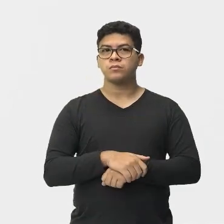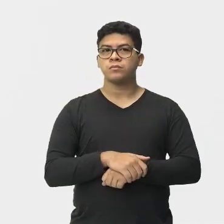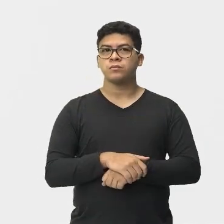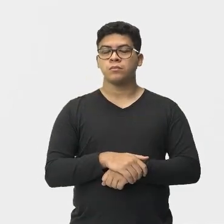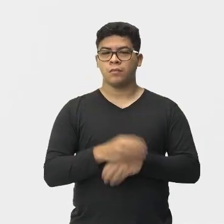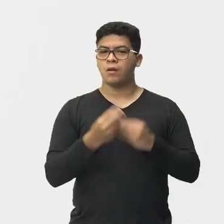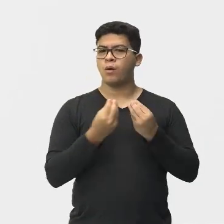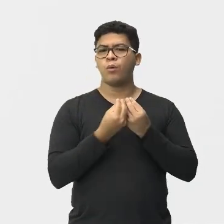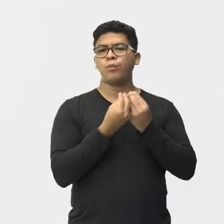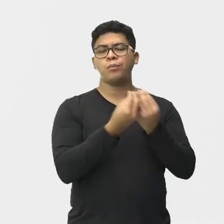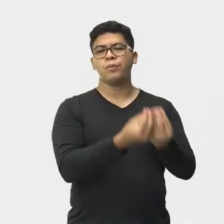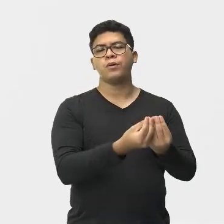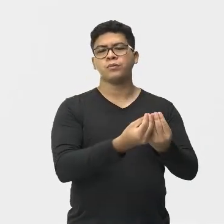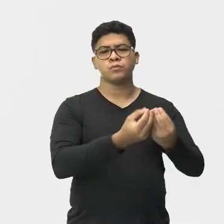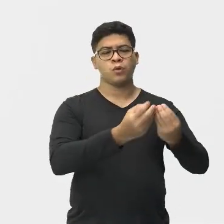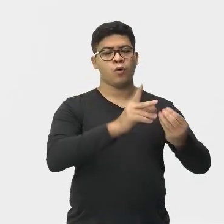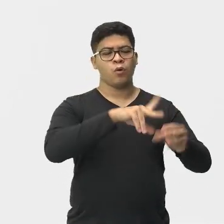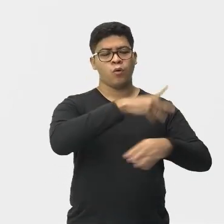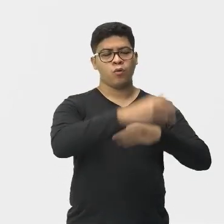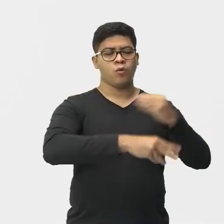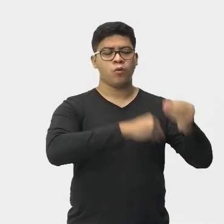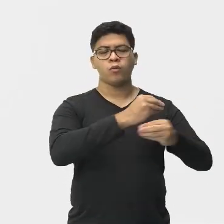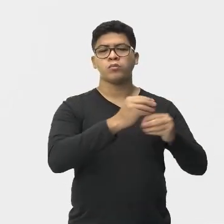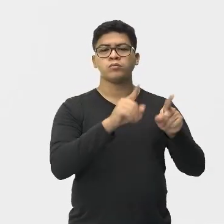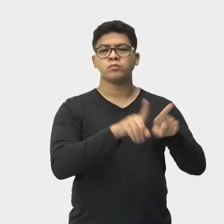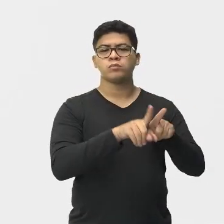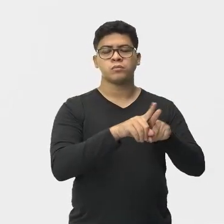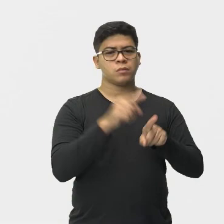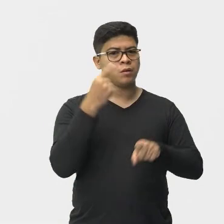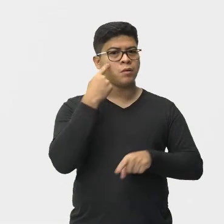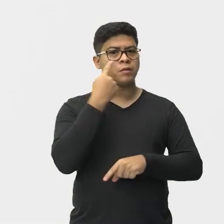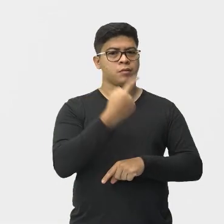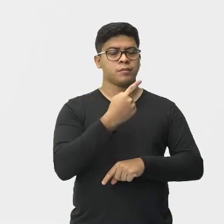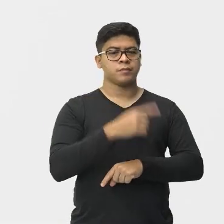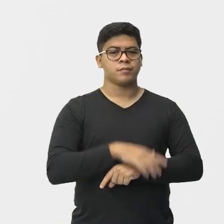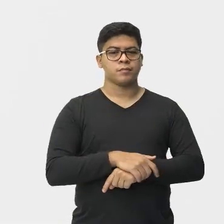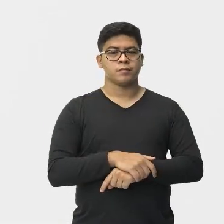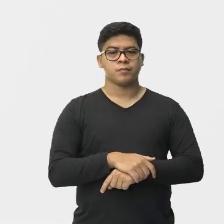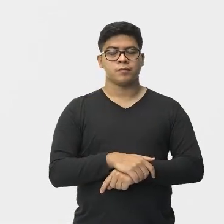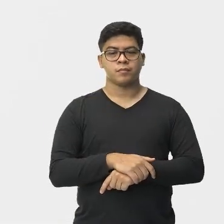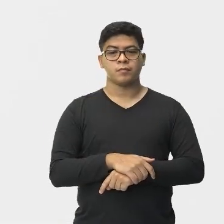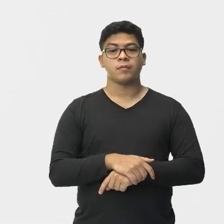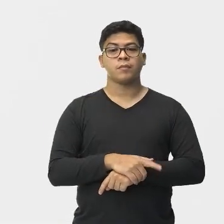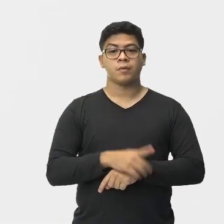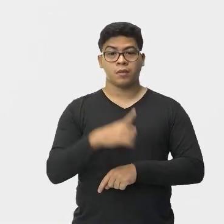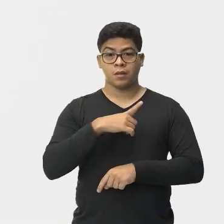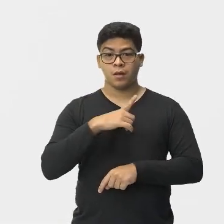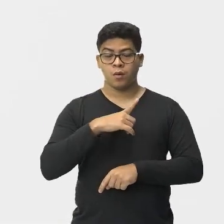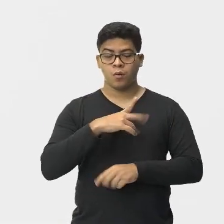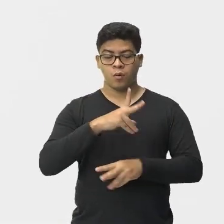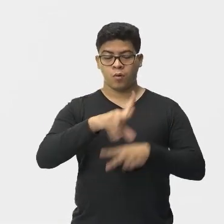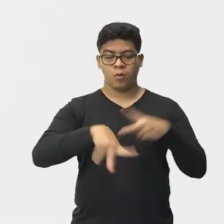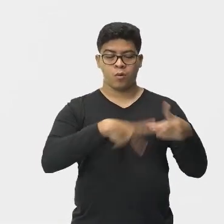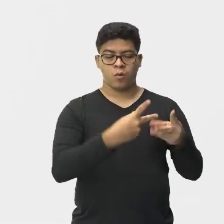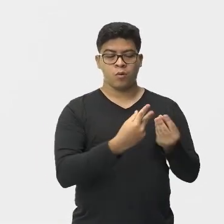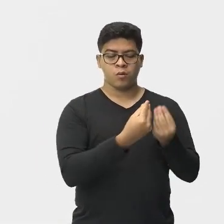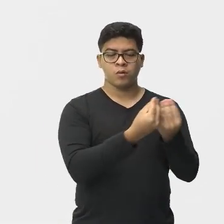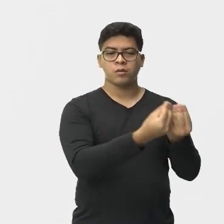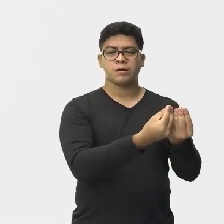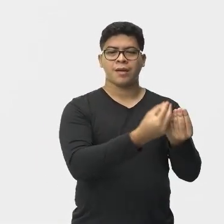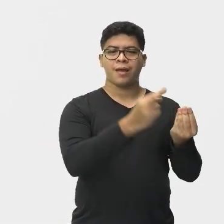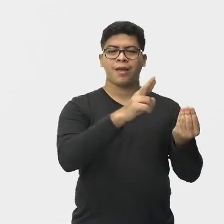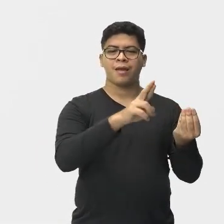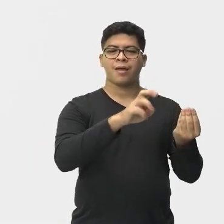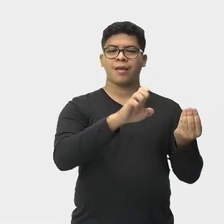vou envolver, né? Vou embrulhar o quê? Aí eu tenho o presente. Aqui, ruego a